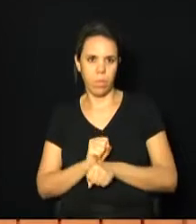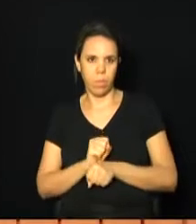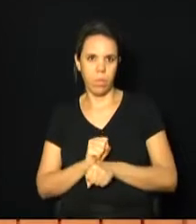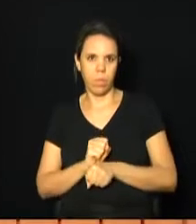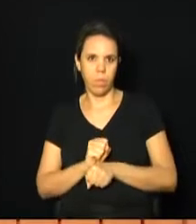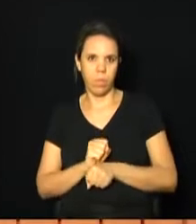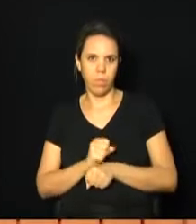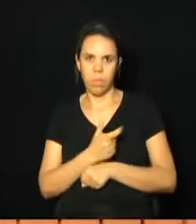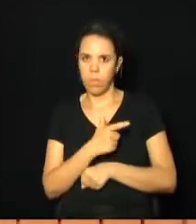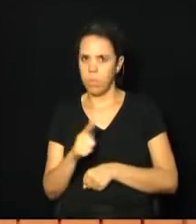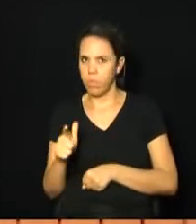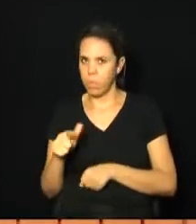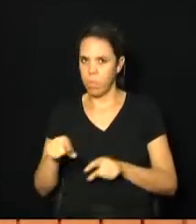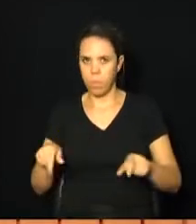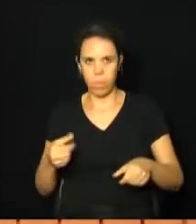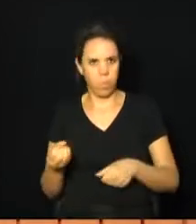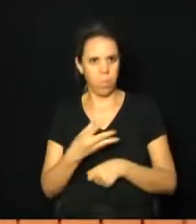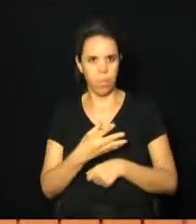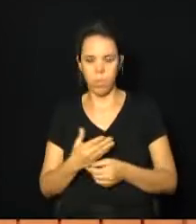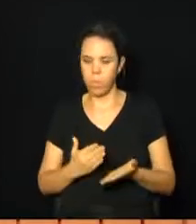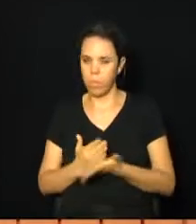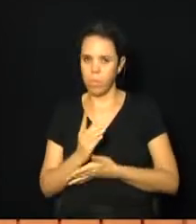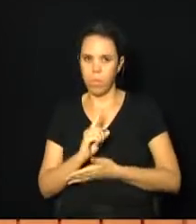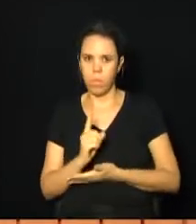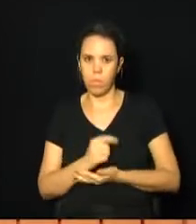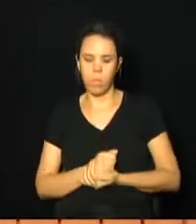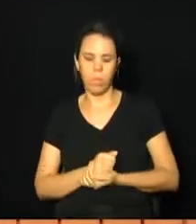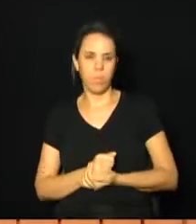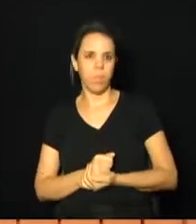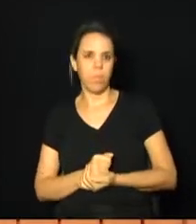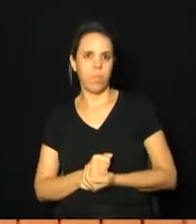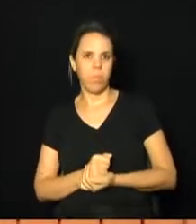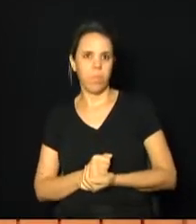quanto a isso, não tem loteamentos novos sendo aprovados.